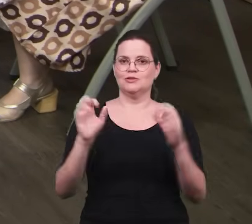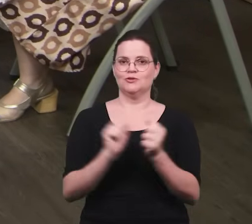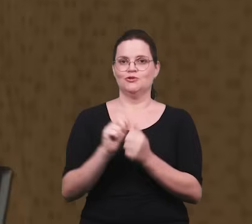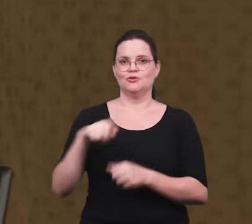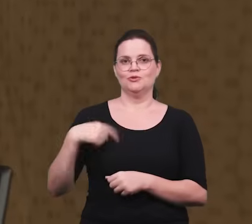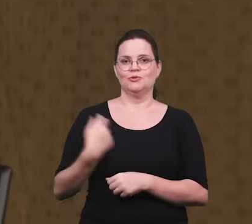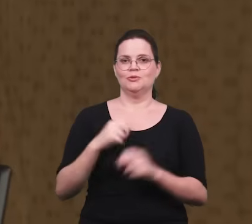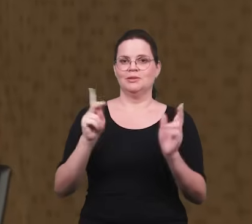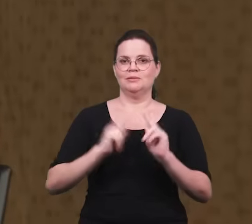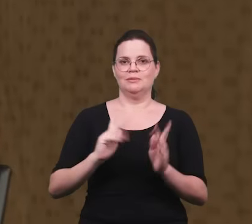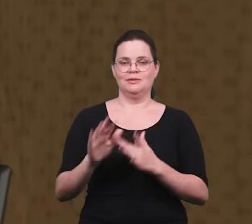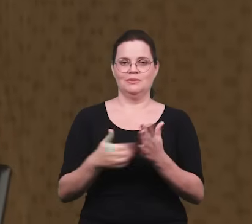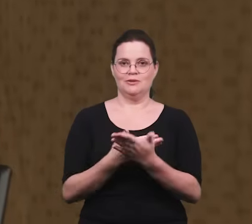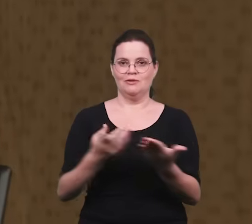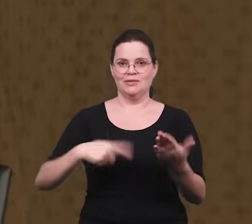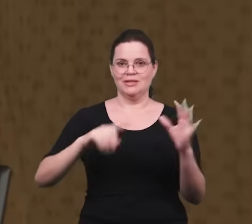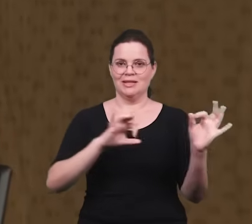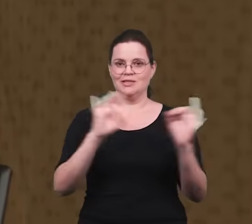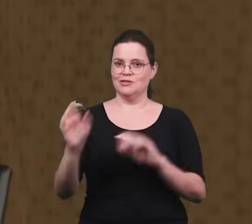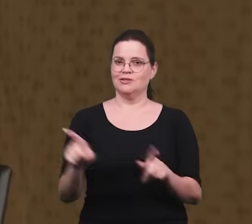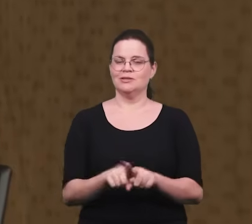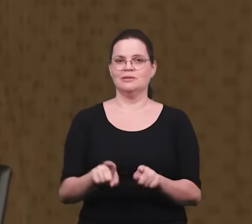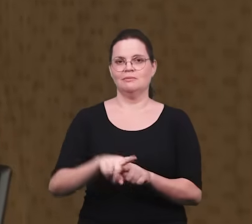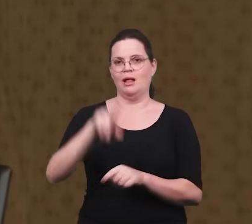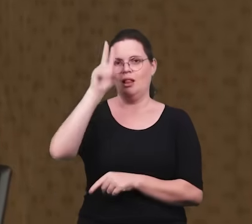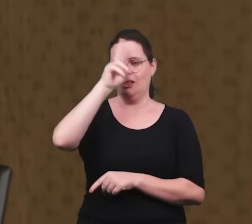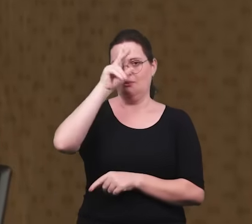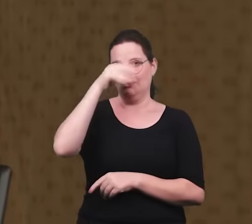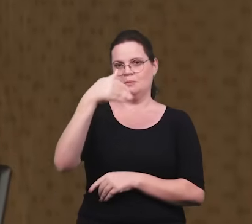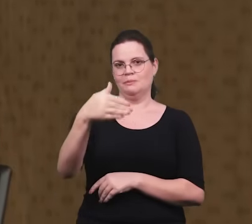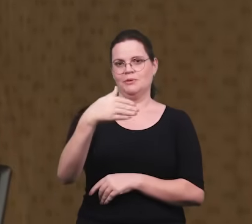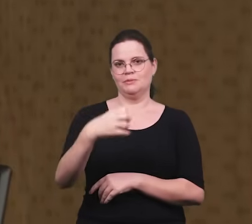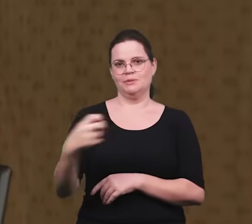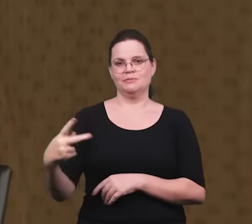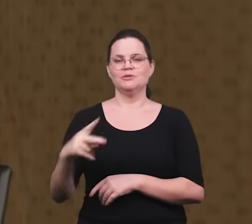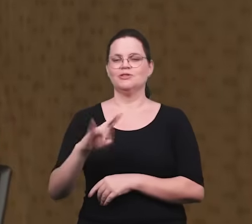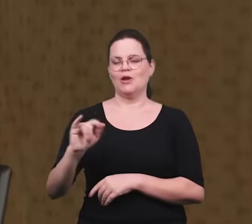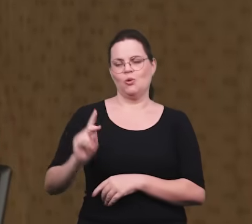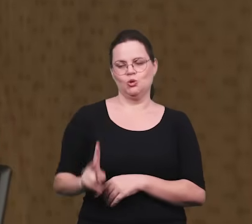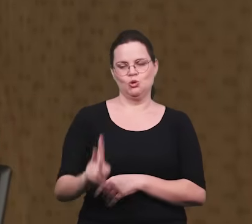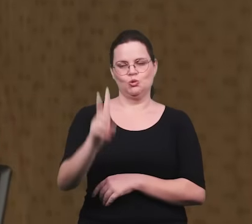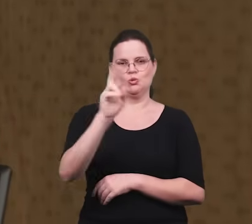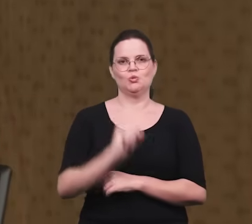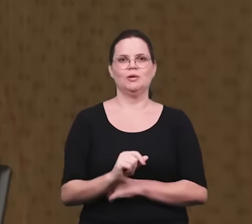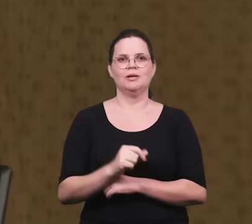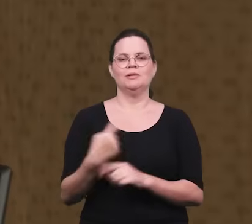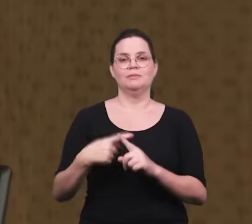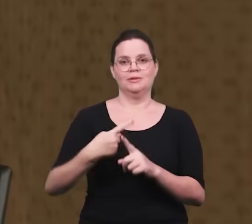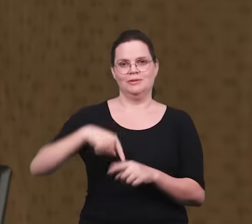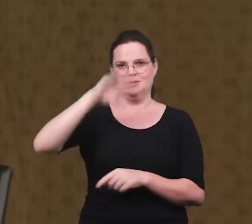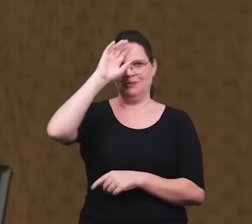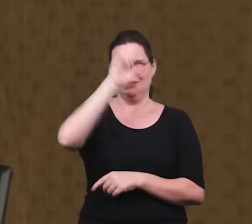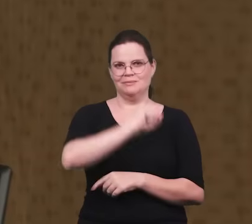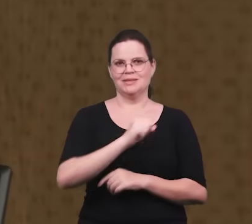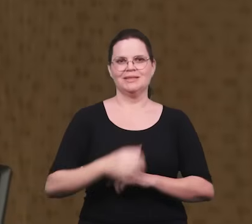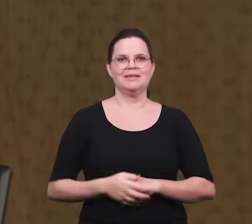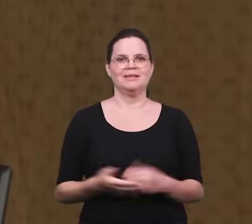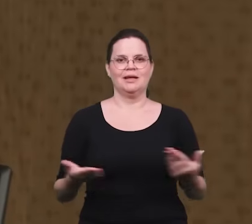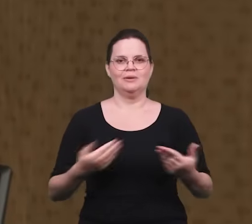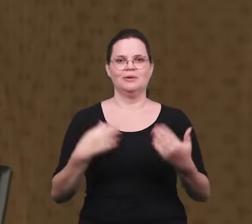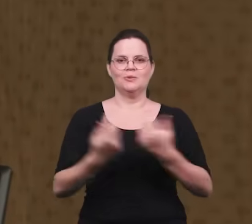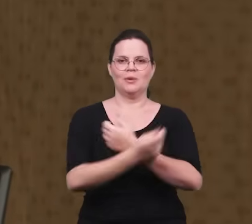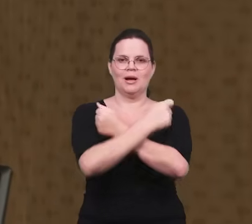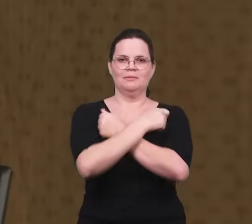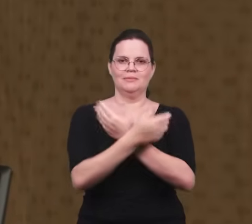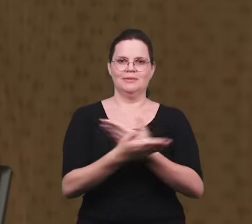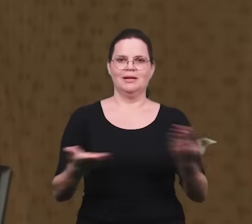estúdio, paz do Senhor a todos que nos assistem também. Lembrando, para ficar para o próximo episódio na semana que vem, porque nós estamos aprendendo muito. Queria